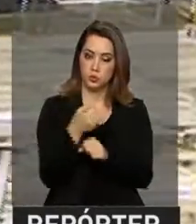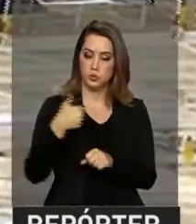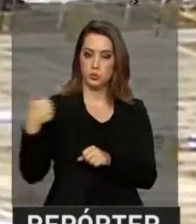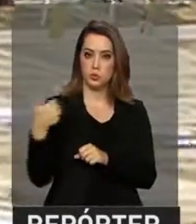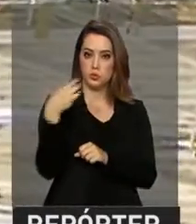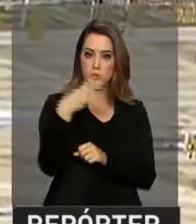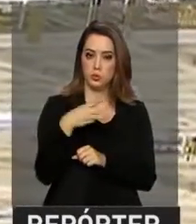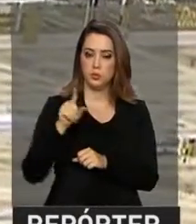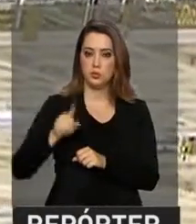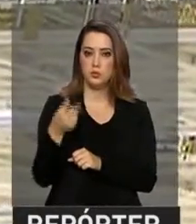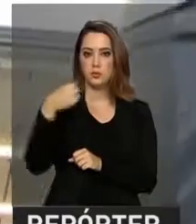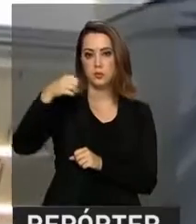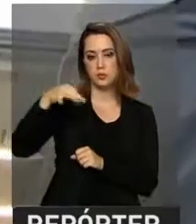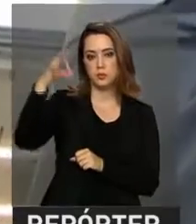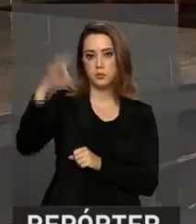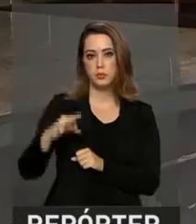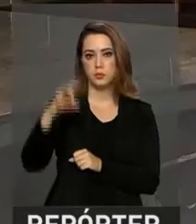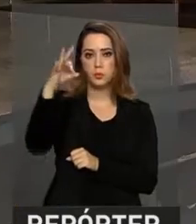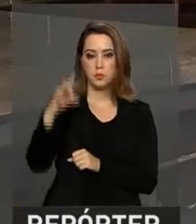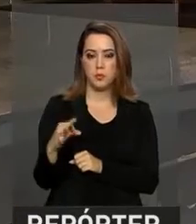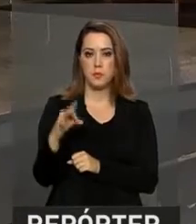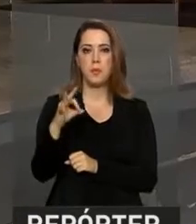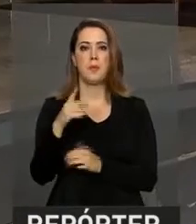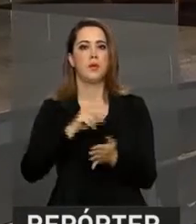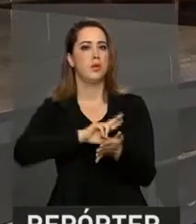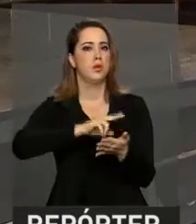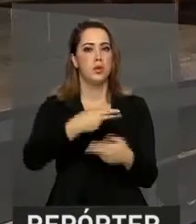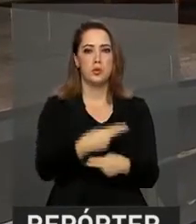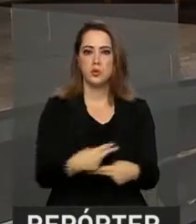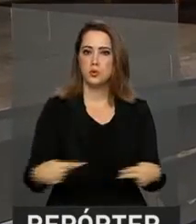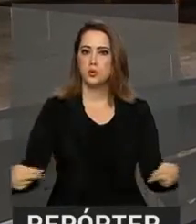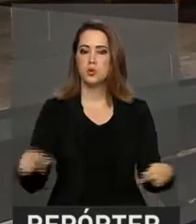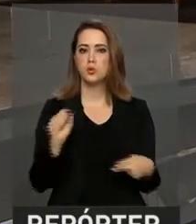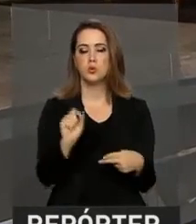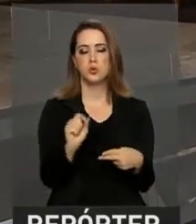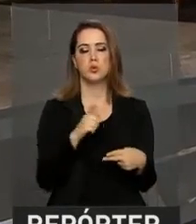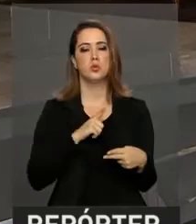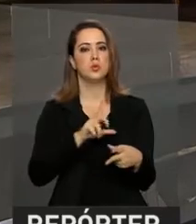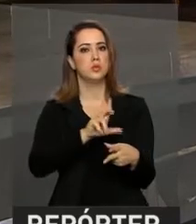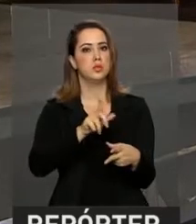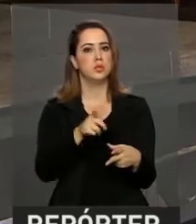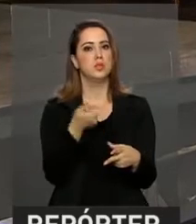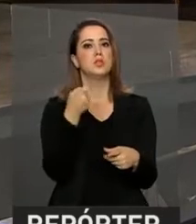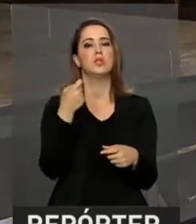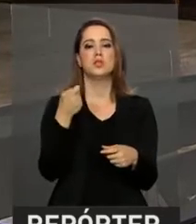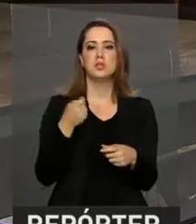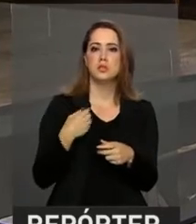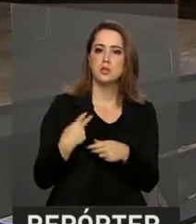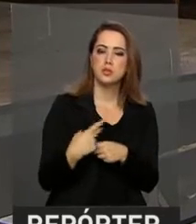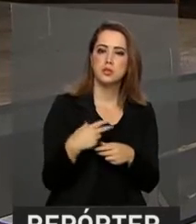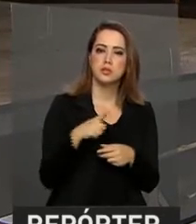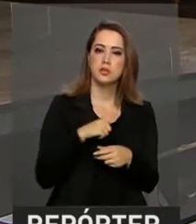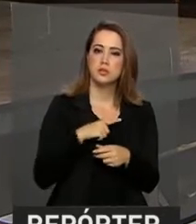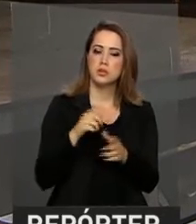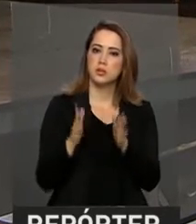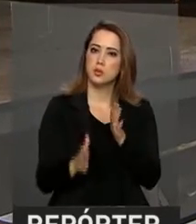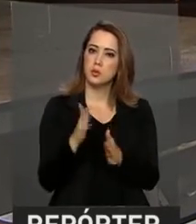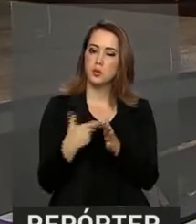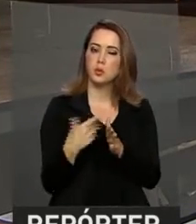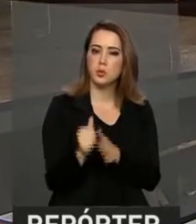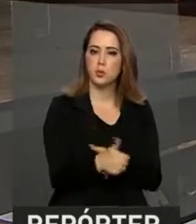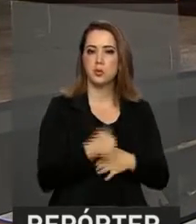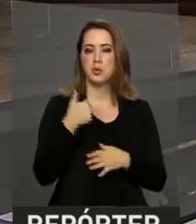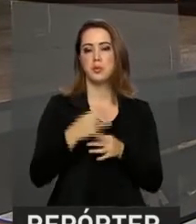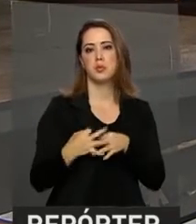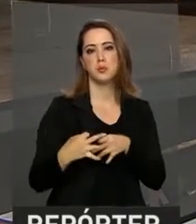13,9% nesse período. Os bens de consumo semi e não duráveis, os bens duráveis e os bens intermediários também tiveram crescimento, que variaram